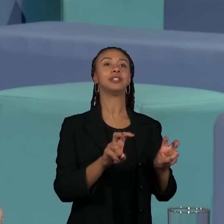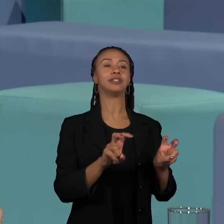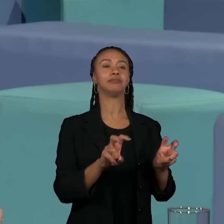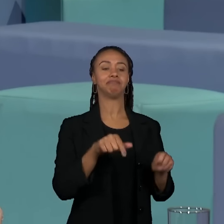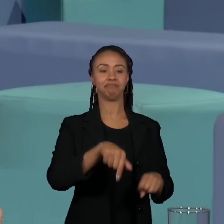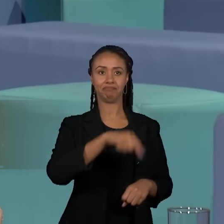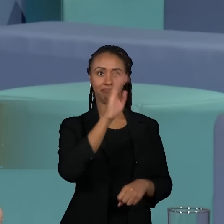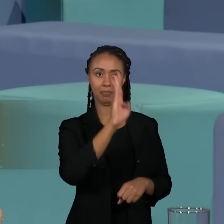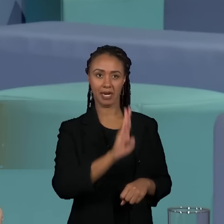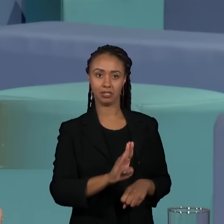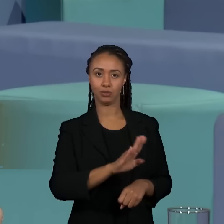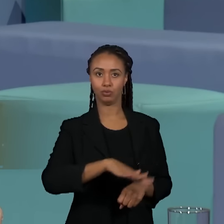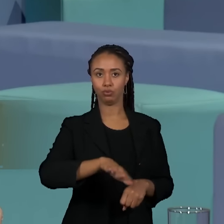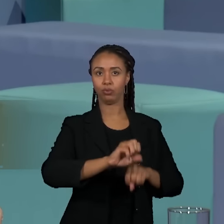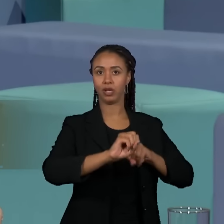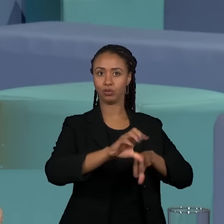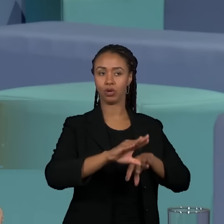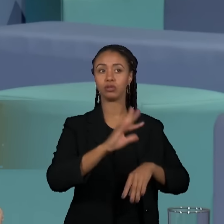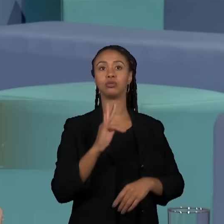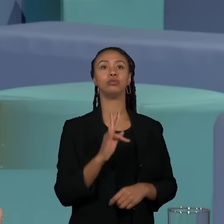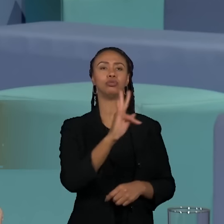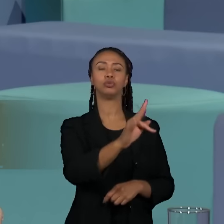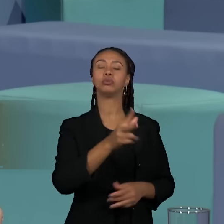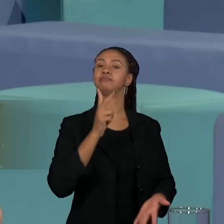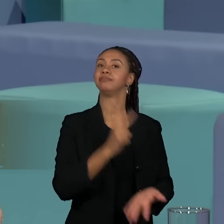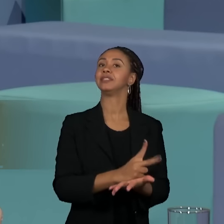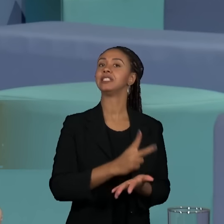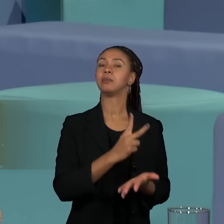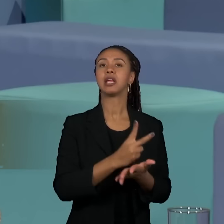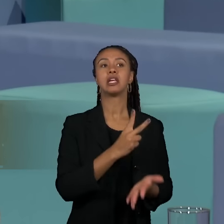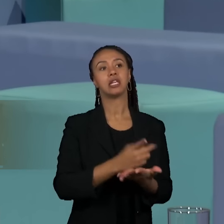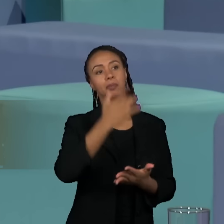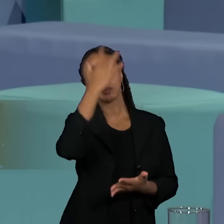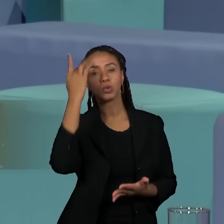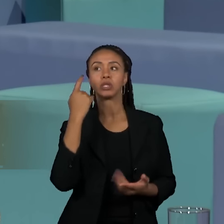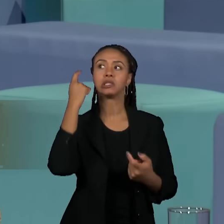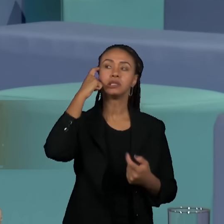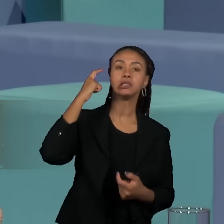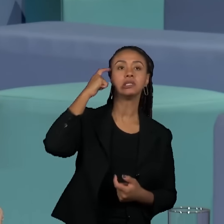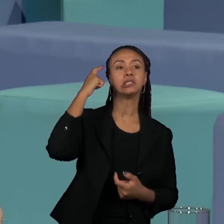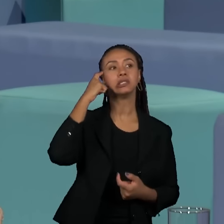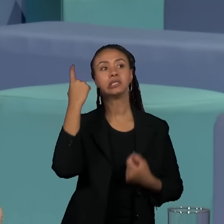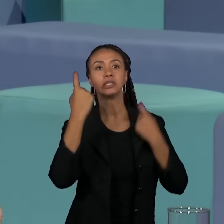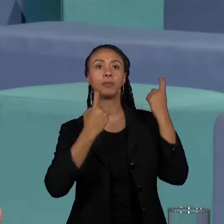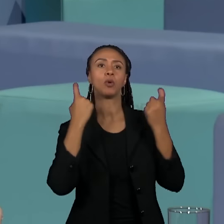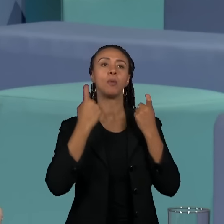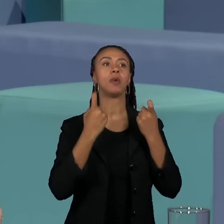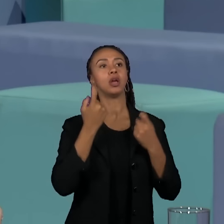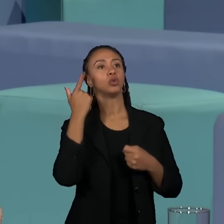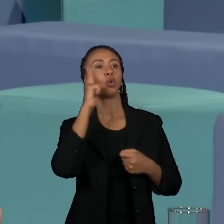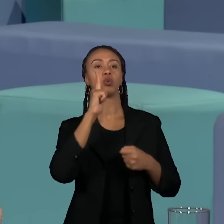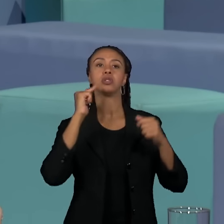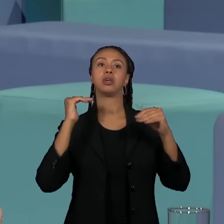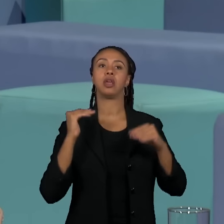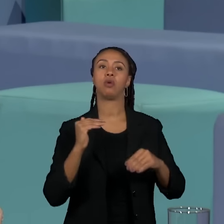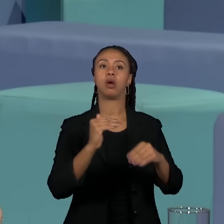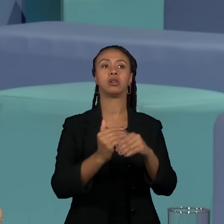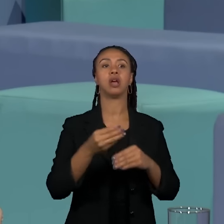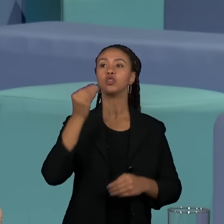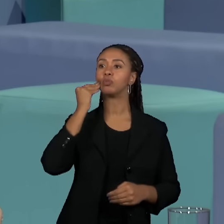do Brasil né Uma das coisas que todo mundo sempre todo se preocupa é com com a igualdade com a gente D oportunidades